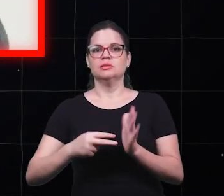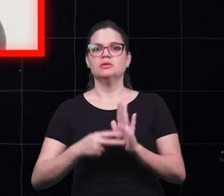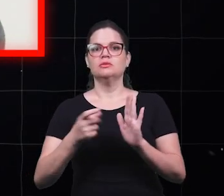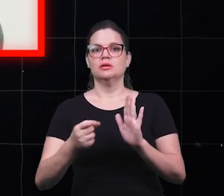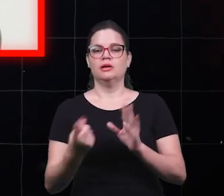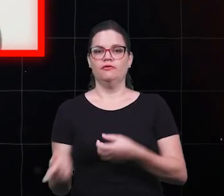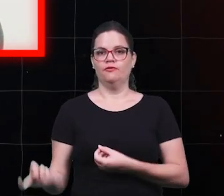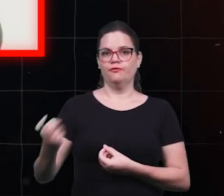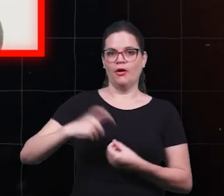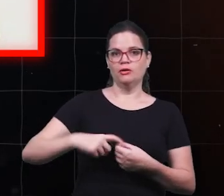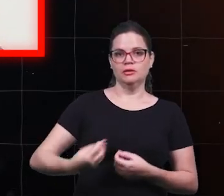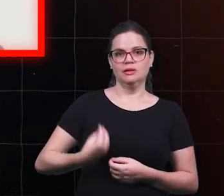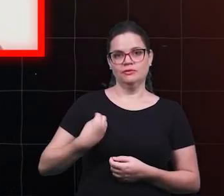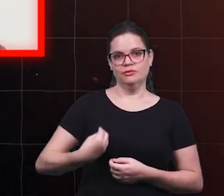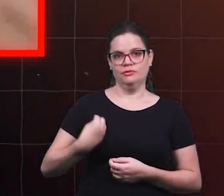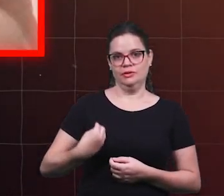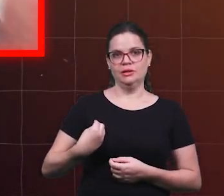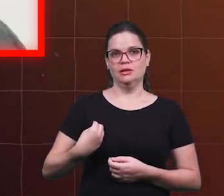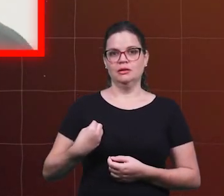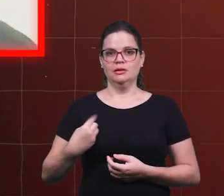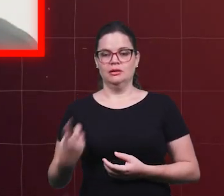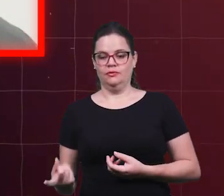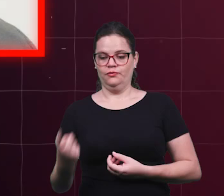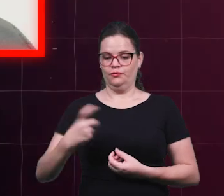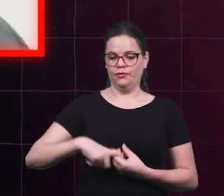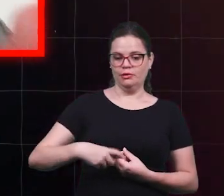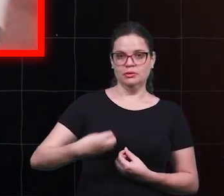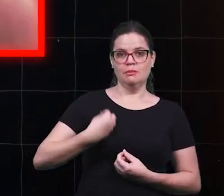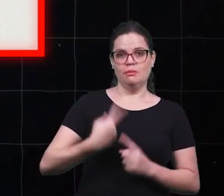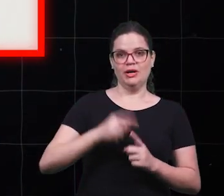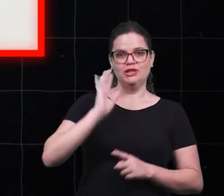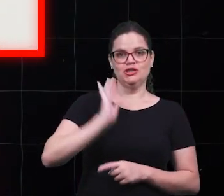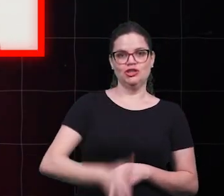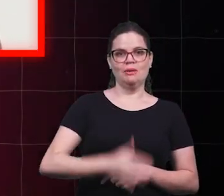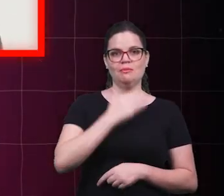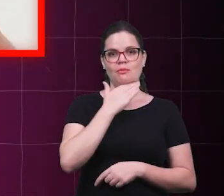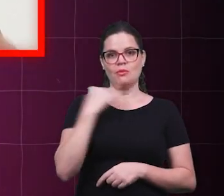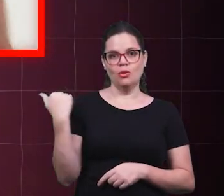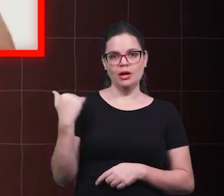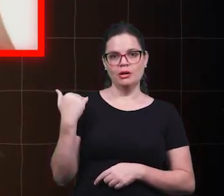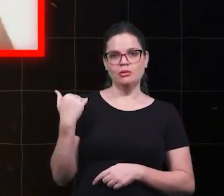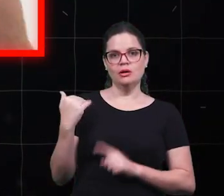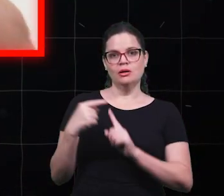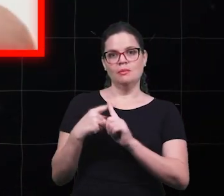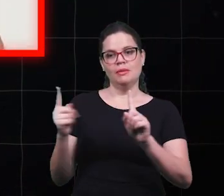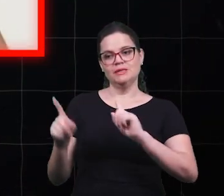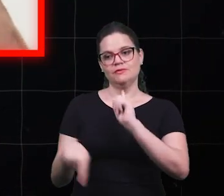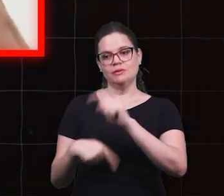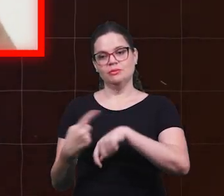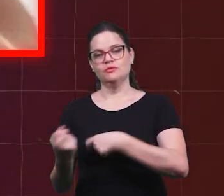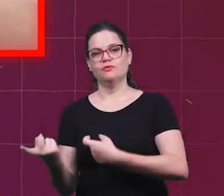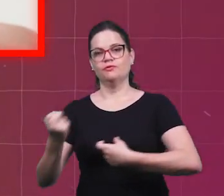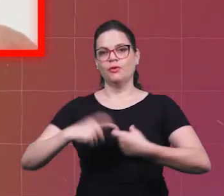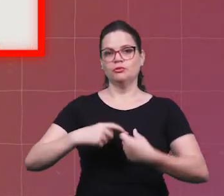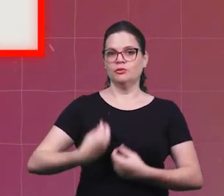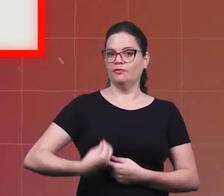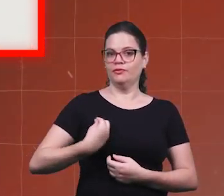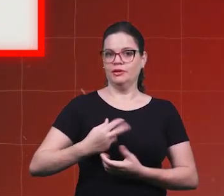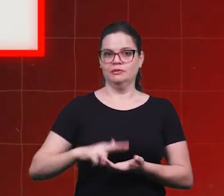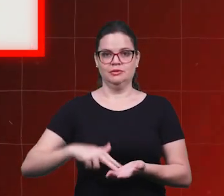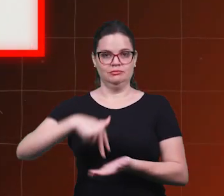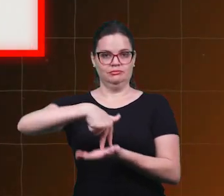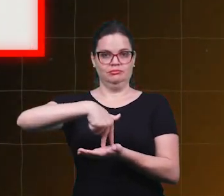voltar à vida após a morte. E nós temos visto agora nos estudos com